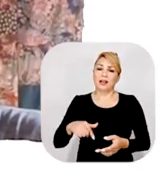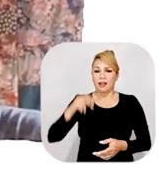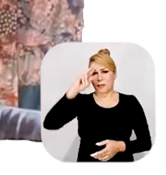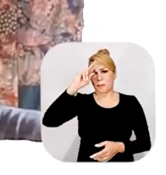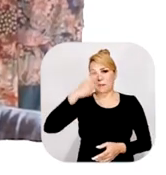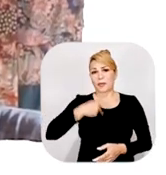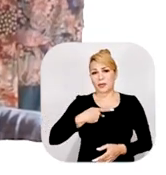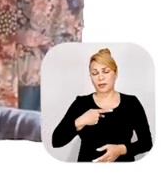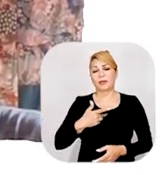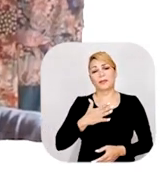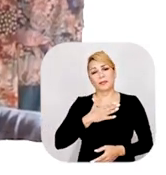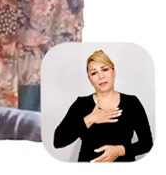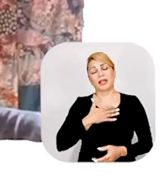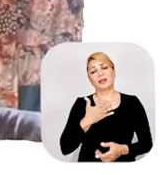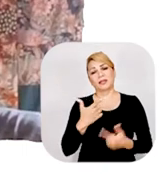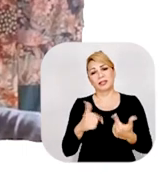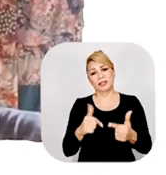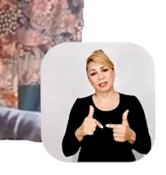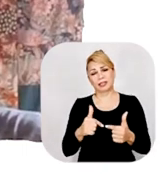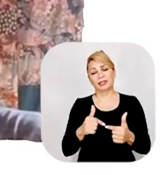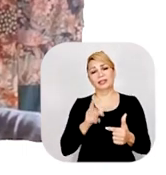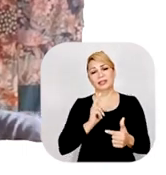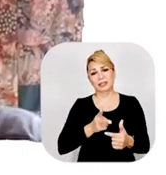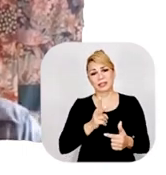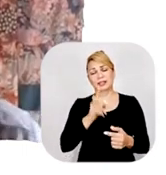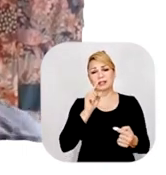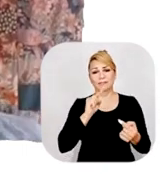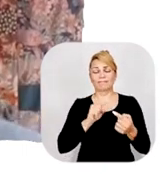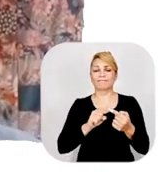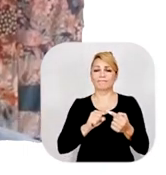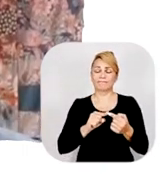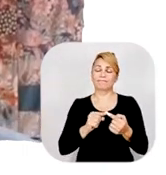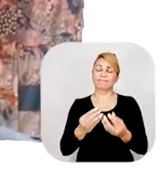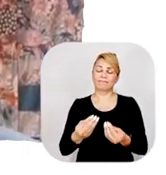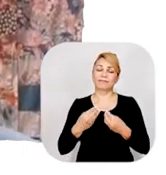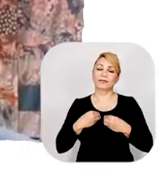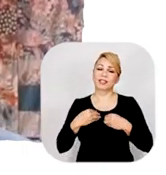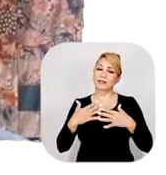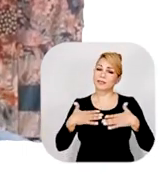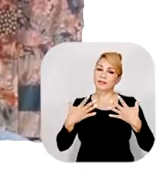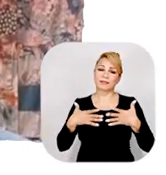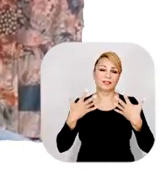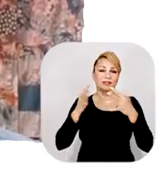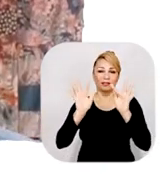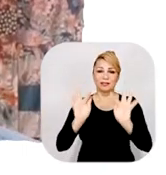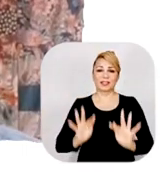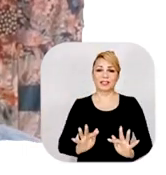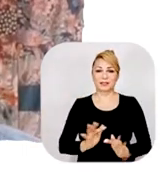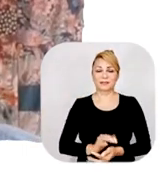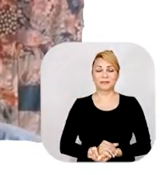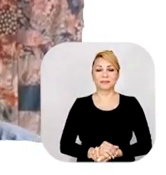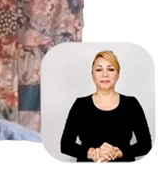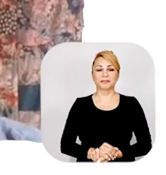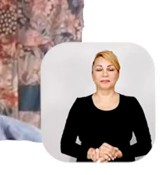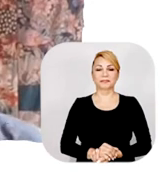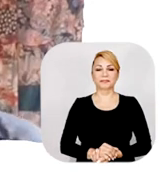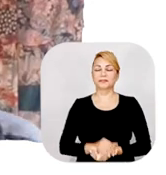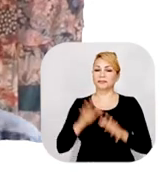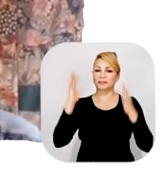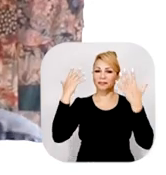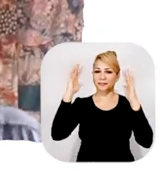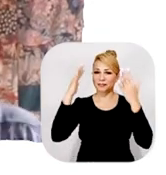isso aí, esse meu trabalho, no sentido de que eu sempre fiz, porque isso me deixou muito, muito feliz. Parabéns